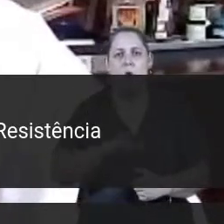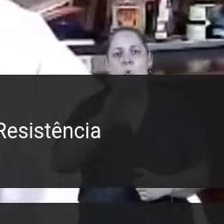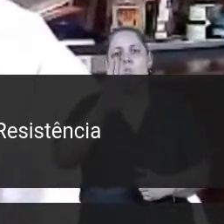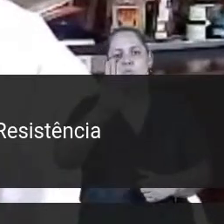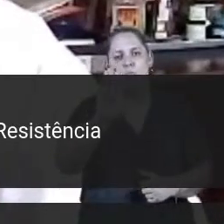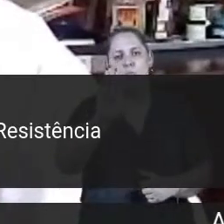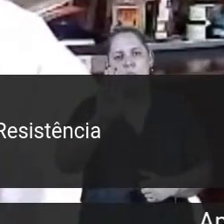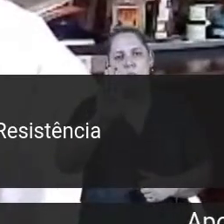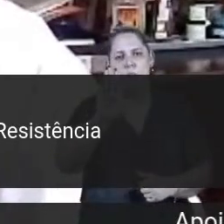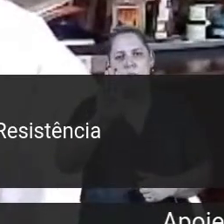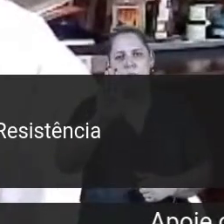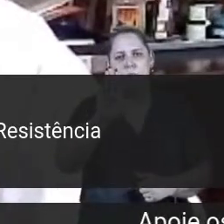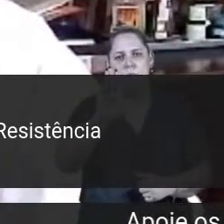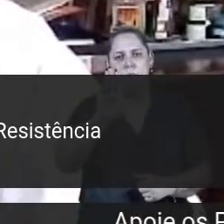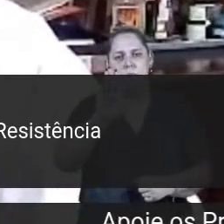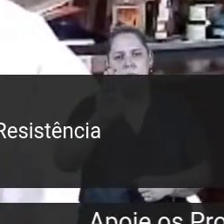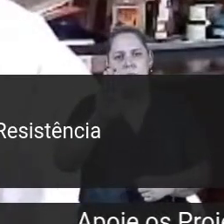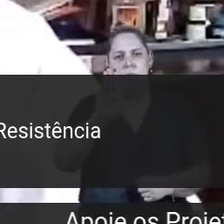Lula.